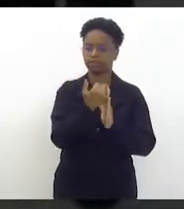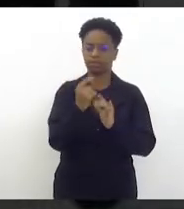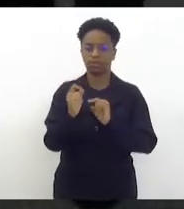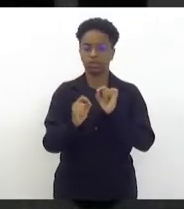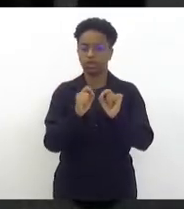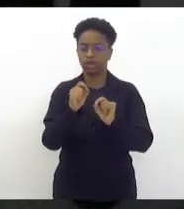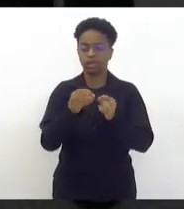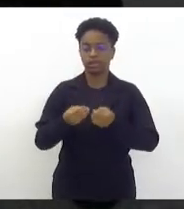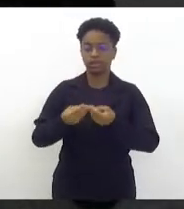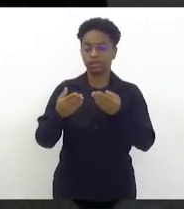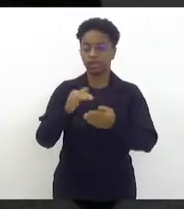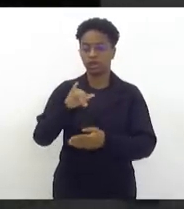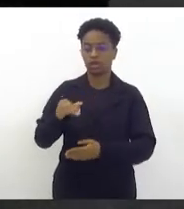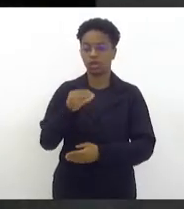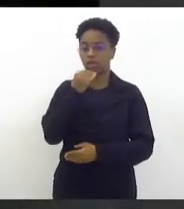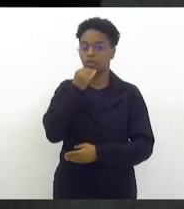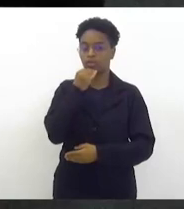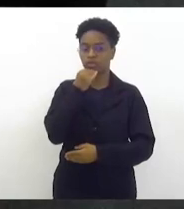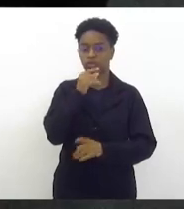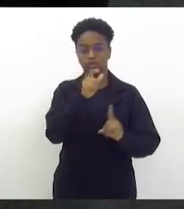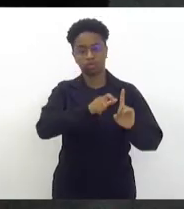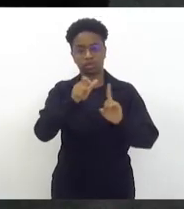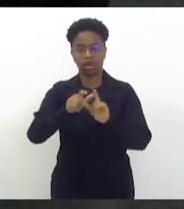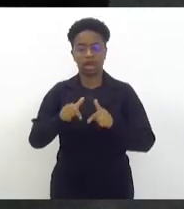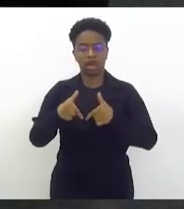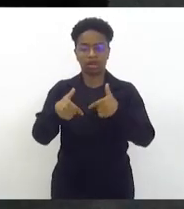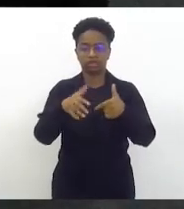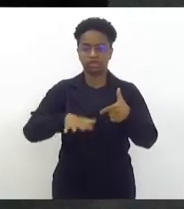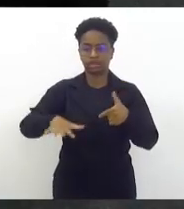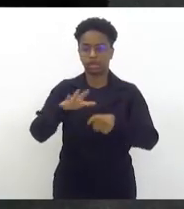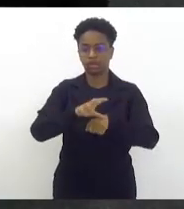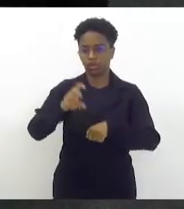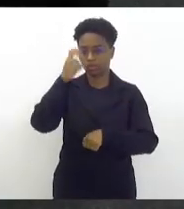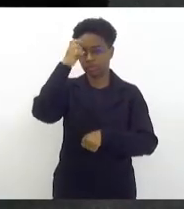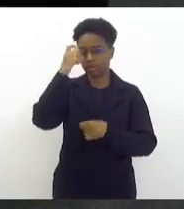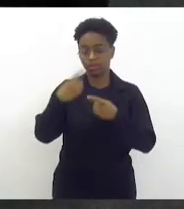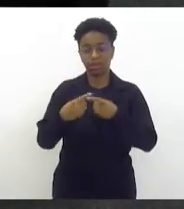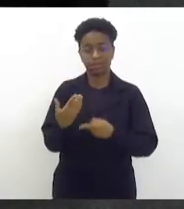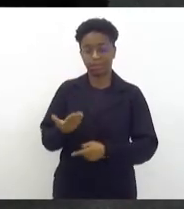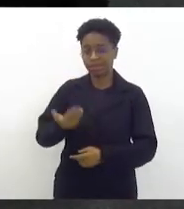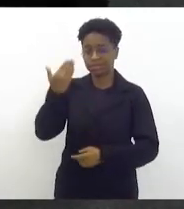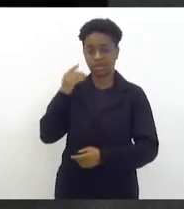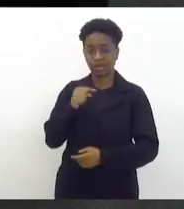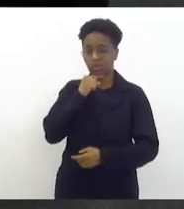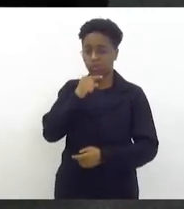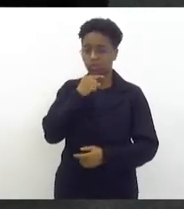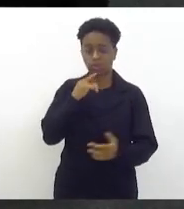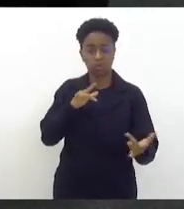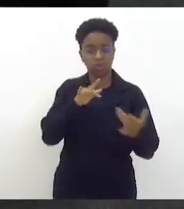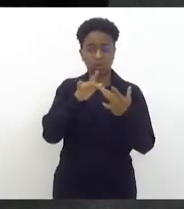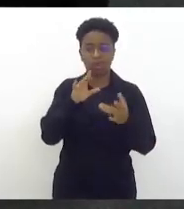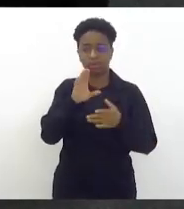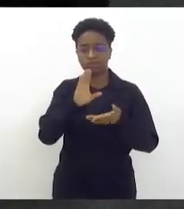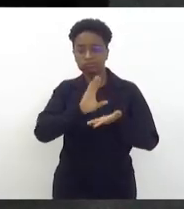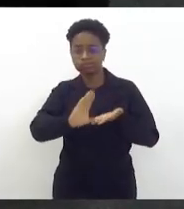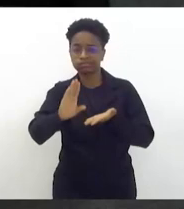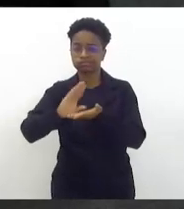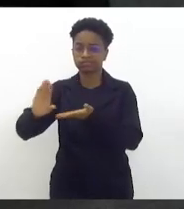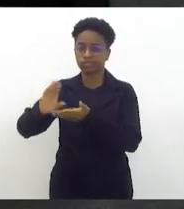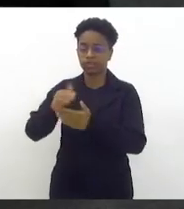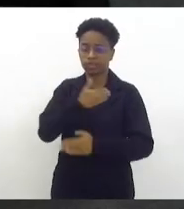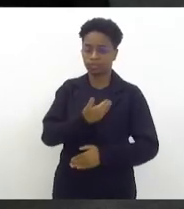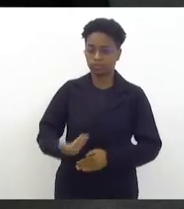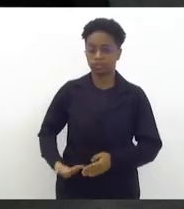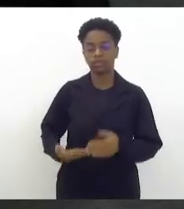dar oportunidade aos fazedores de cultura que nunca puderam acessar os recursos públicos. Então, tem lá